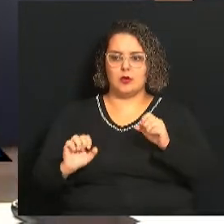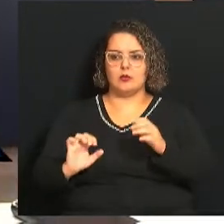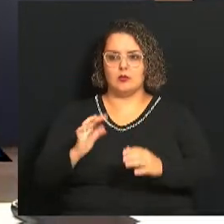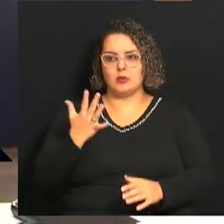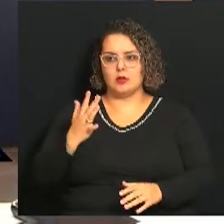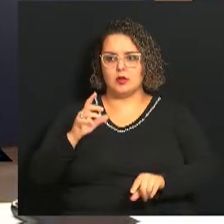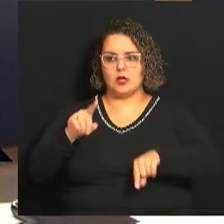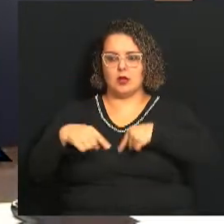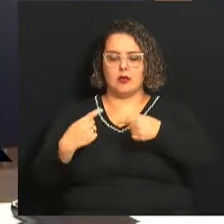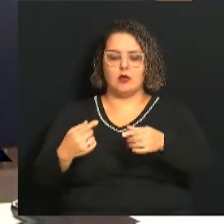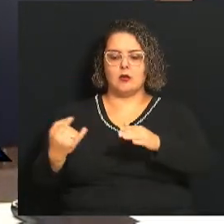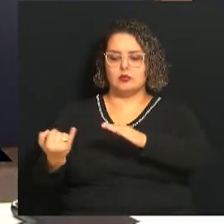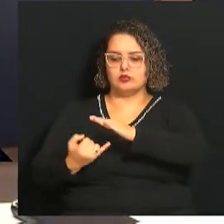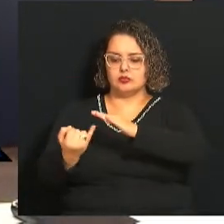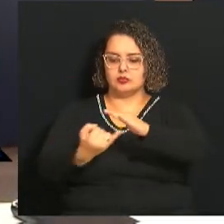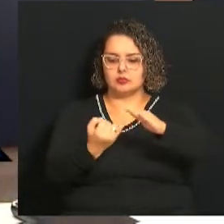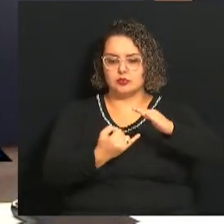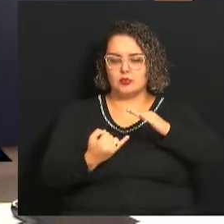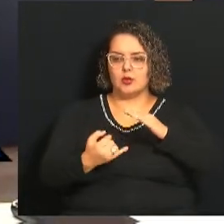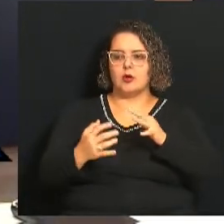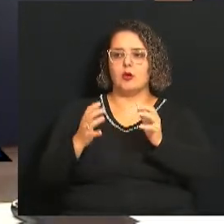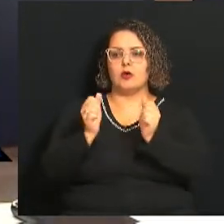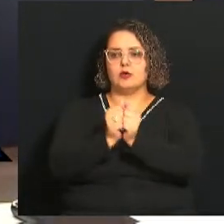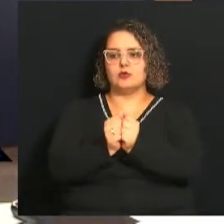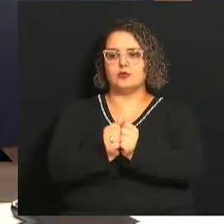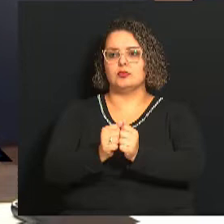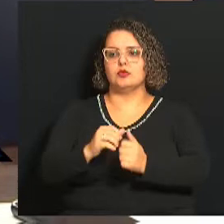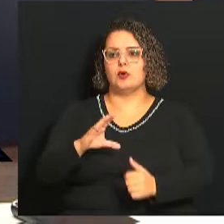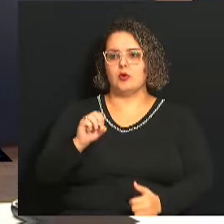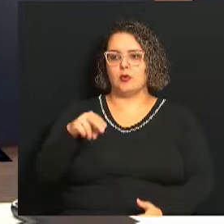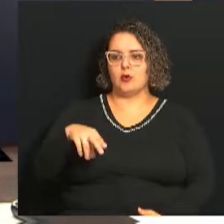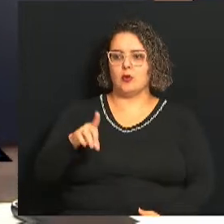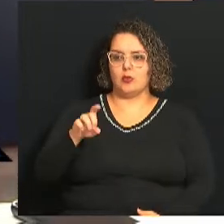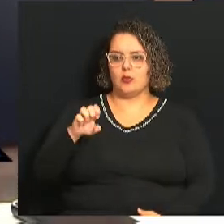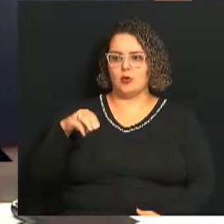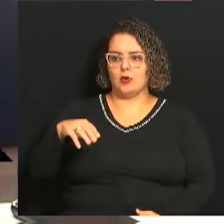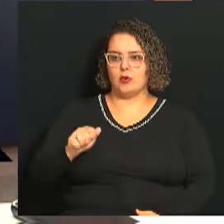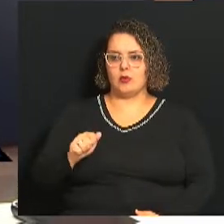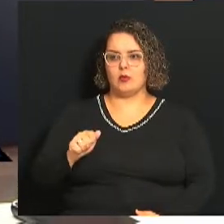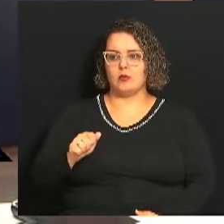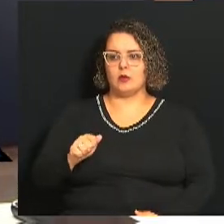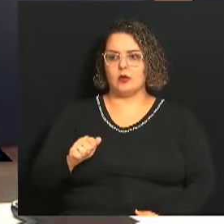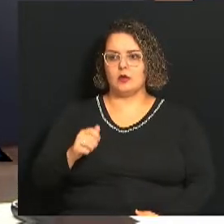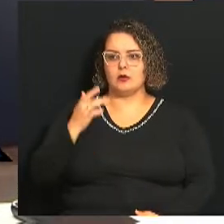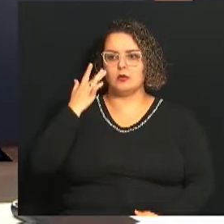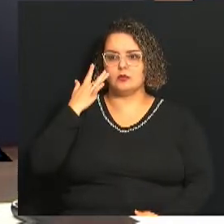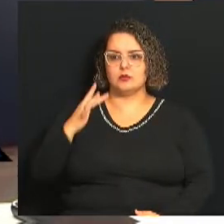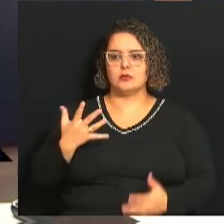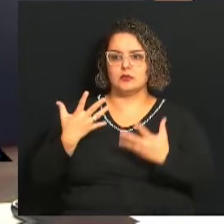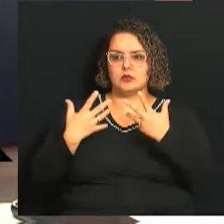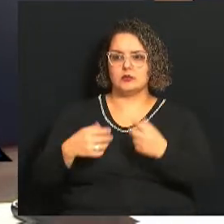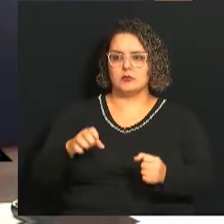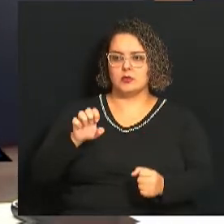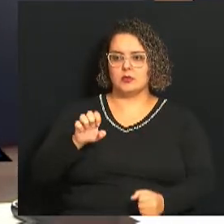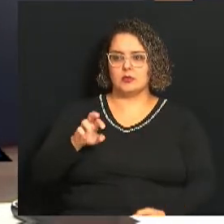as entidades aí como o CONDEMA. Então, eu não sei se você chegou a receber, Ernesto, mas ou começar